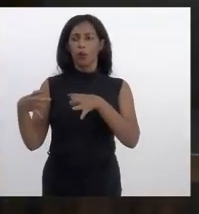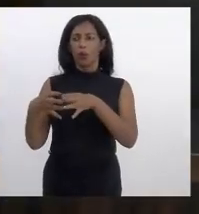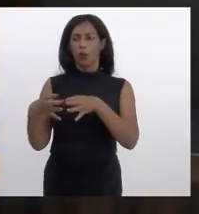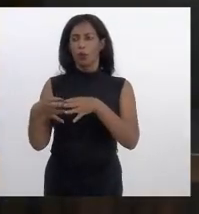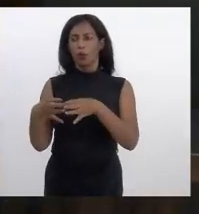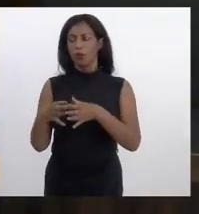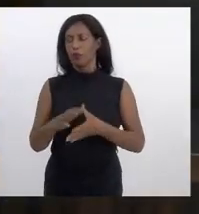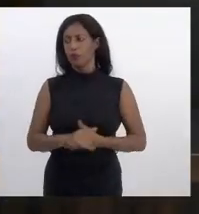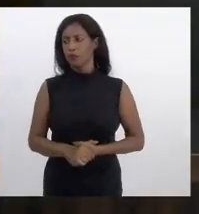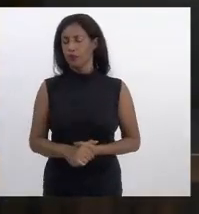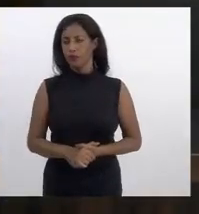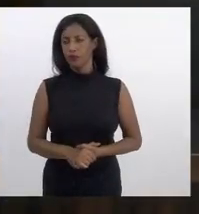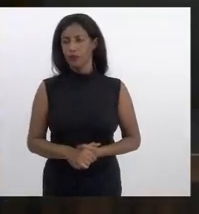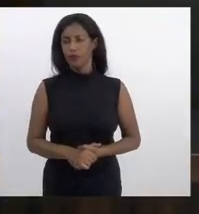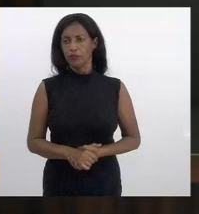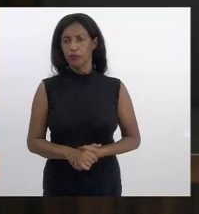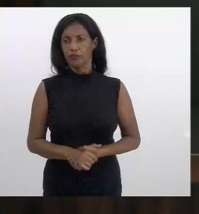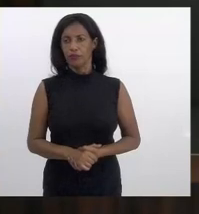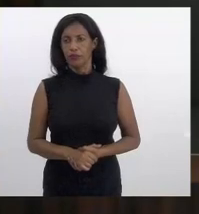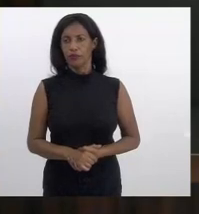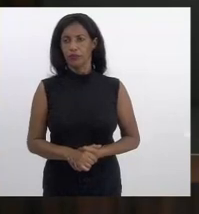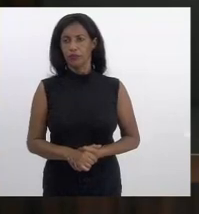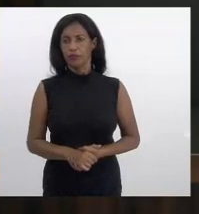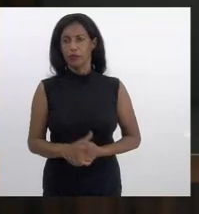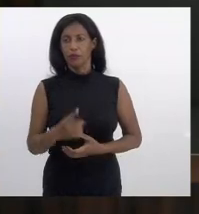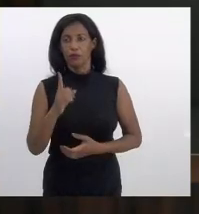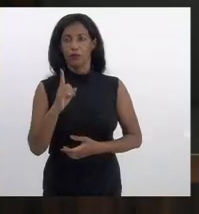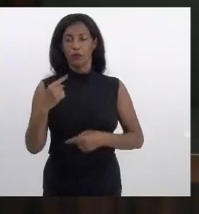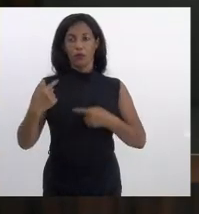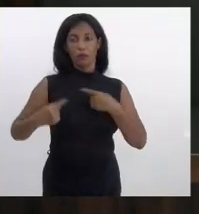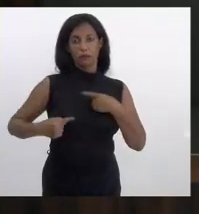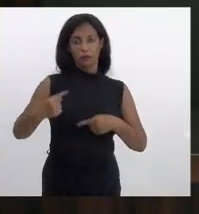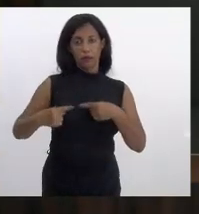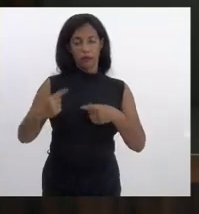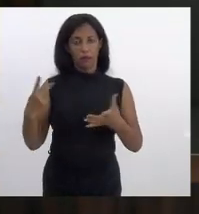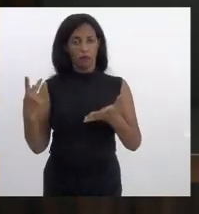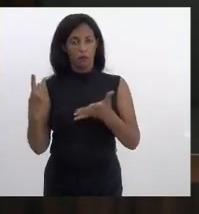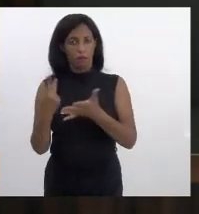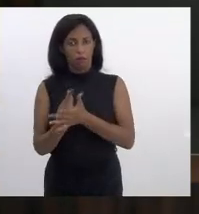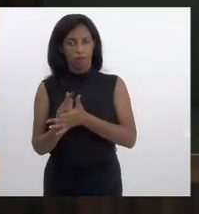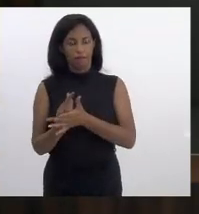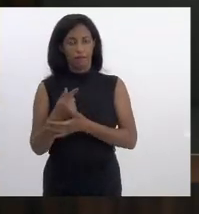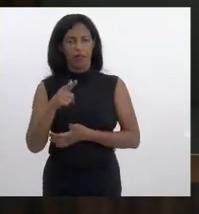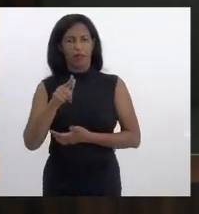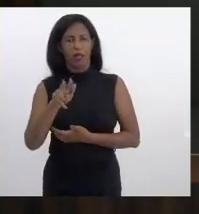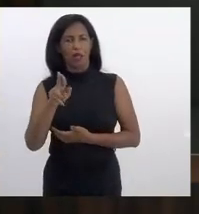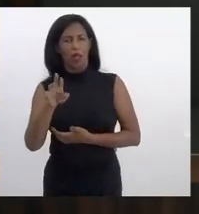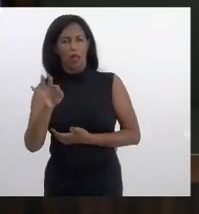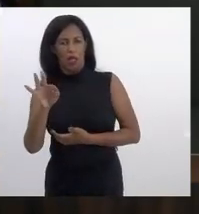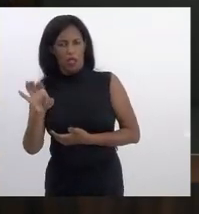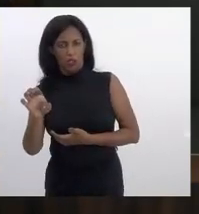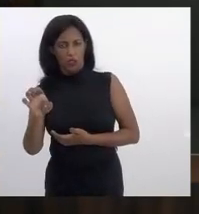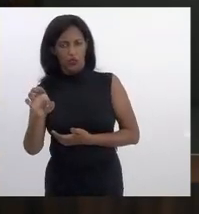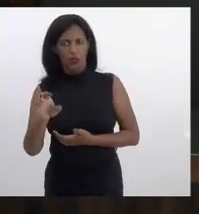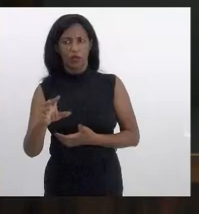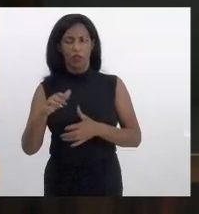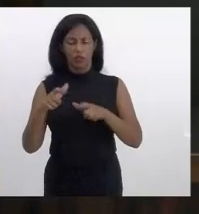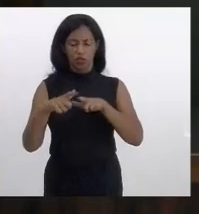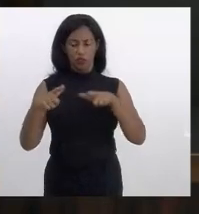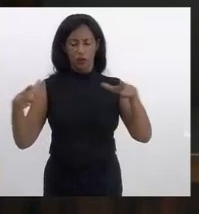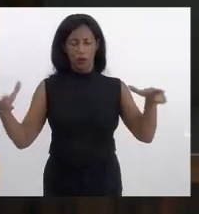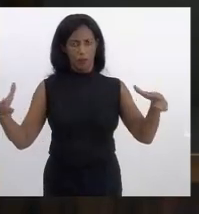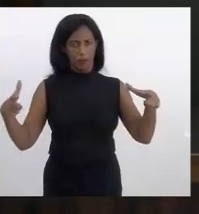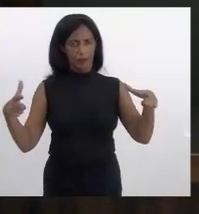categoria A é um debate será feito que a questão da Gretchen isso nós vamos debater mais vamos